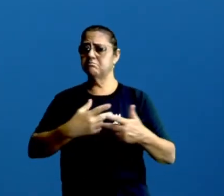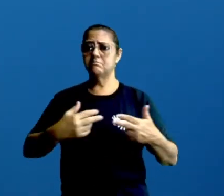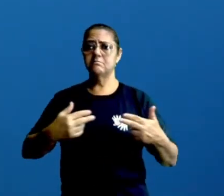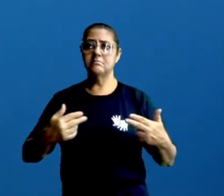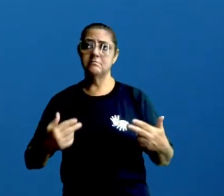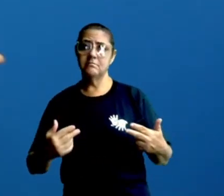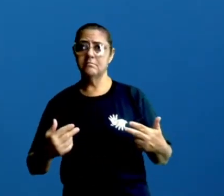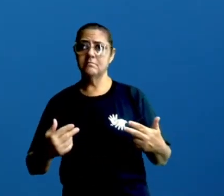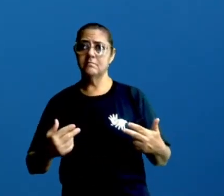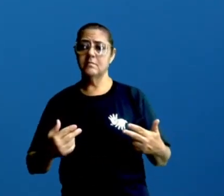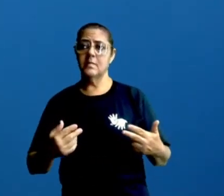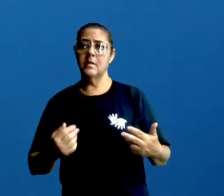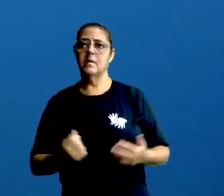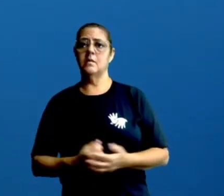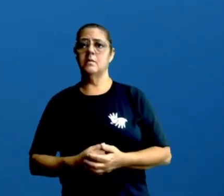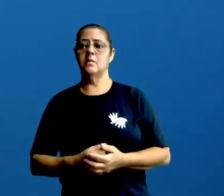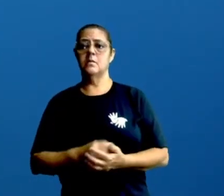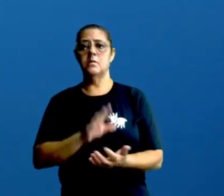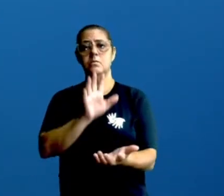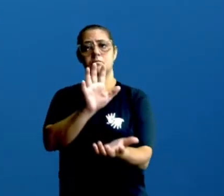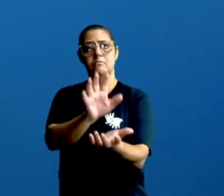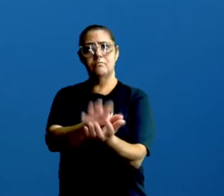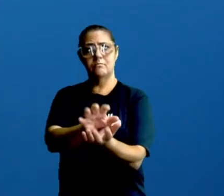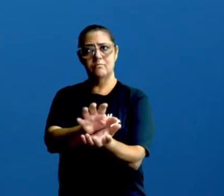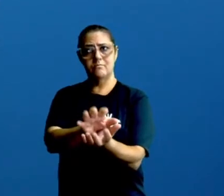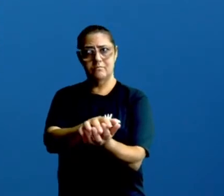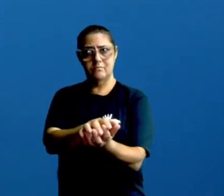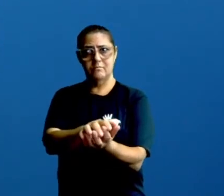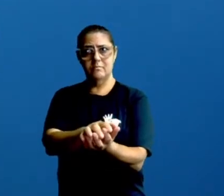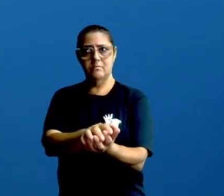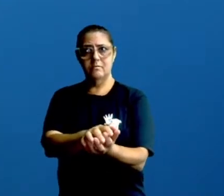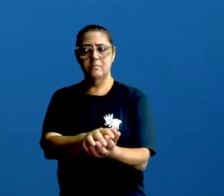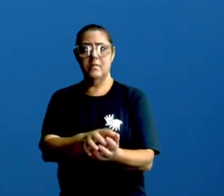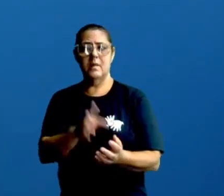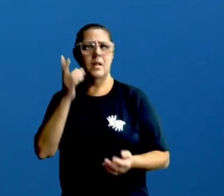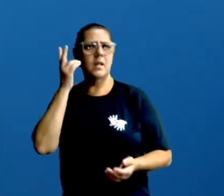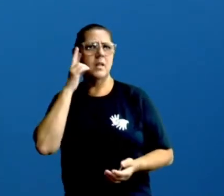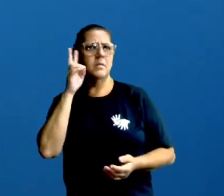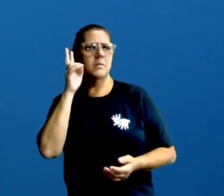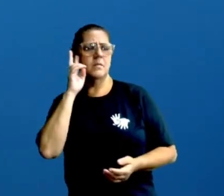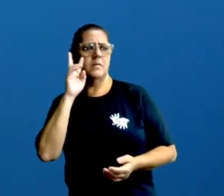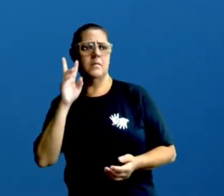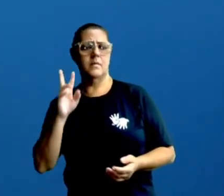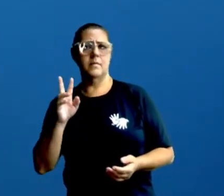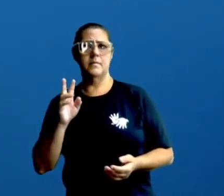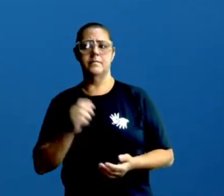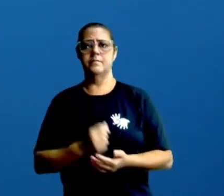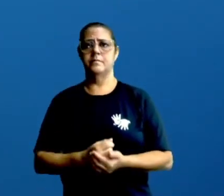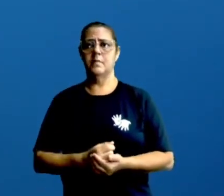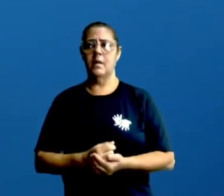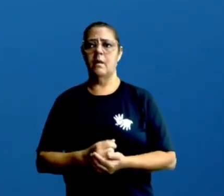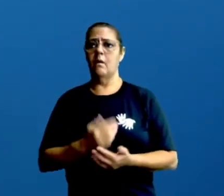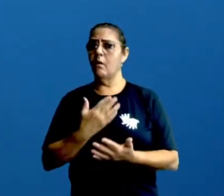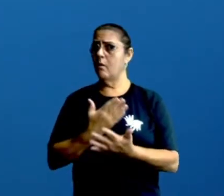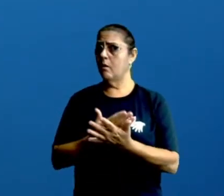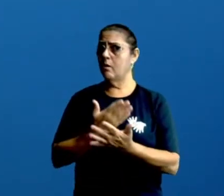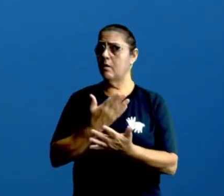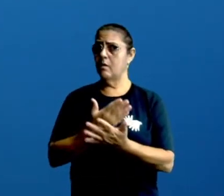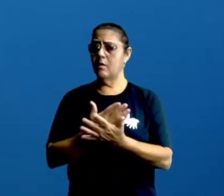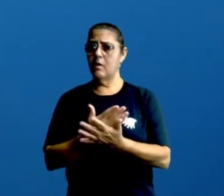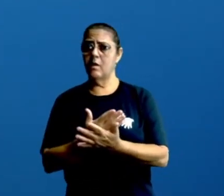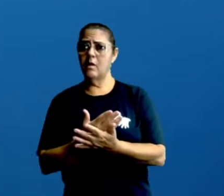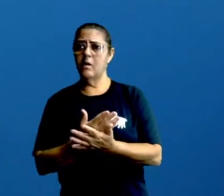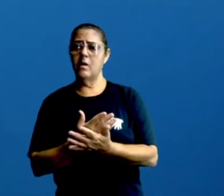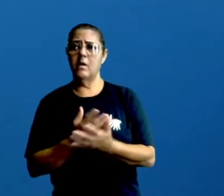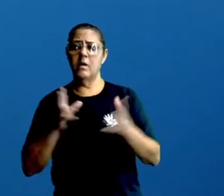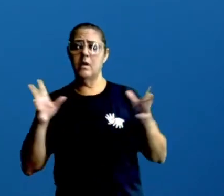que se deram no estado de Pernambuco. Vale lembrar o seguinte, é uma aula em que vamos fazer